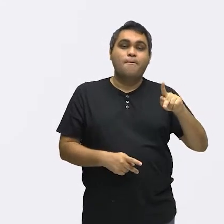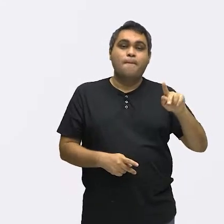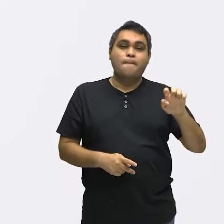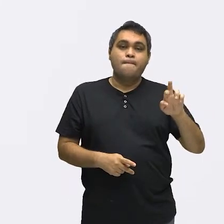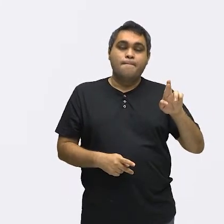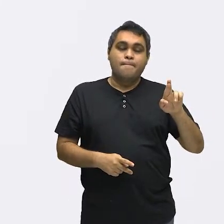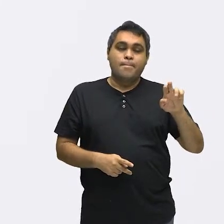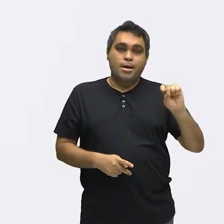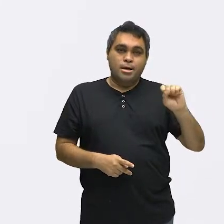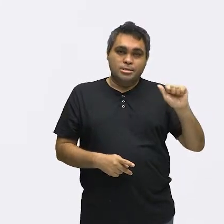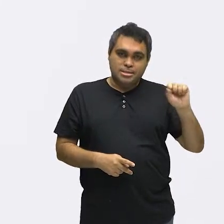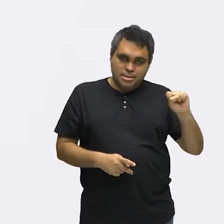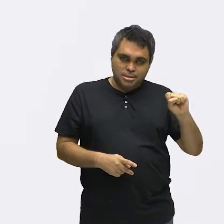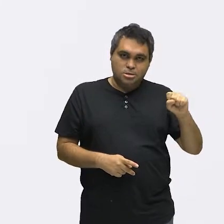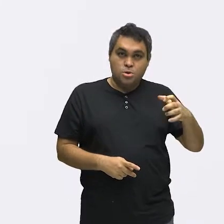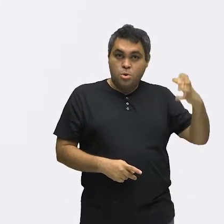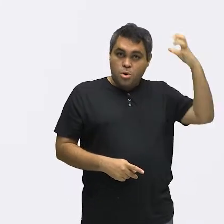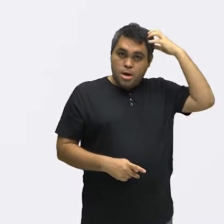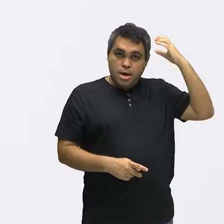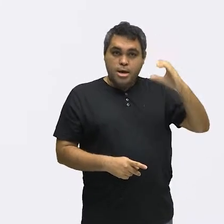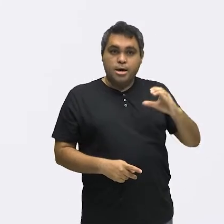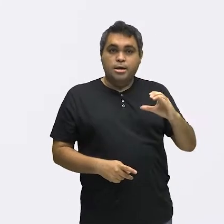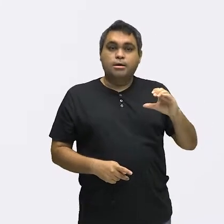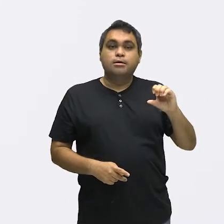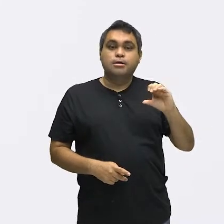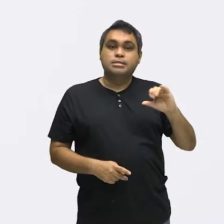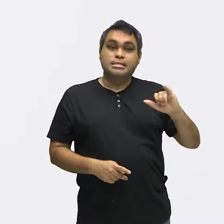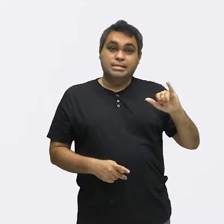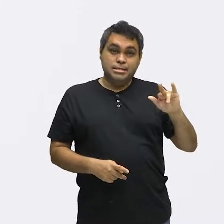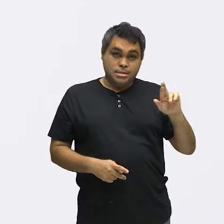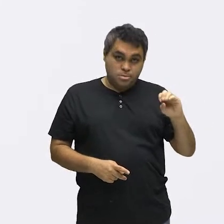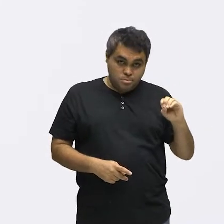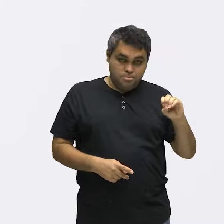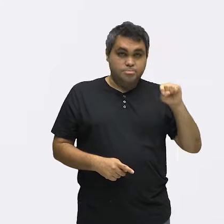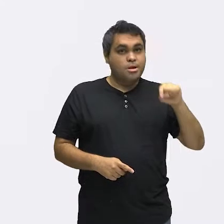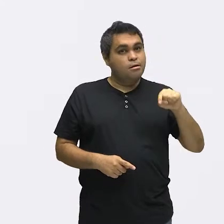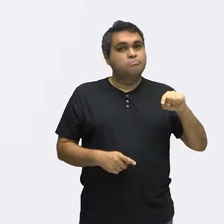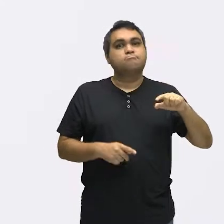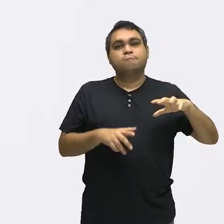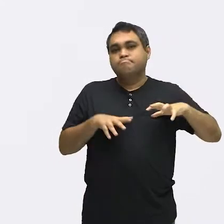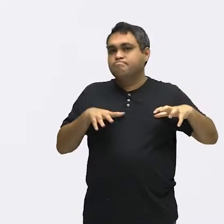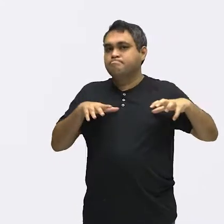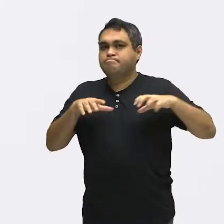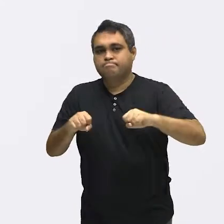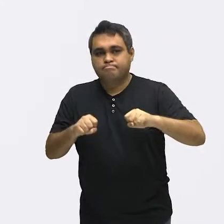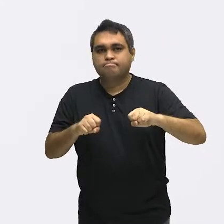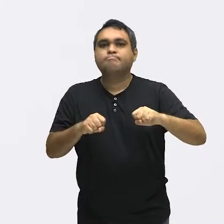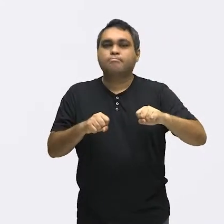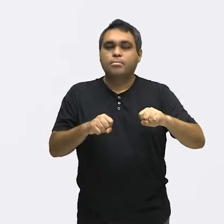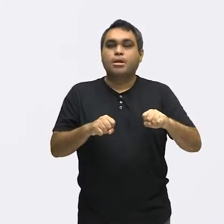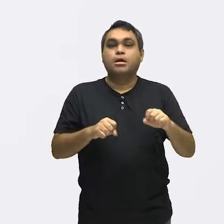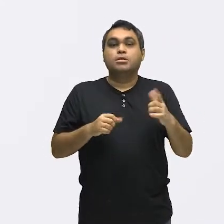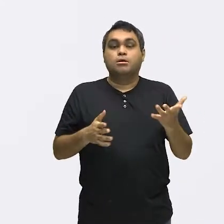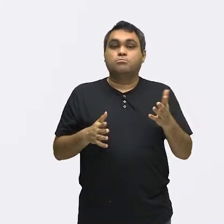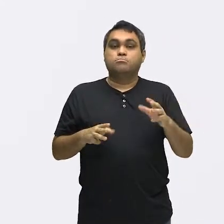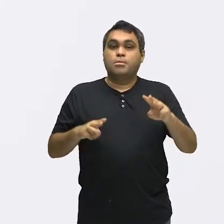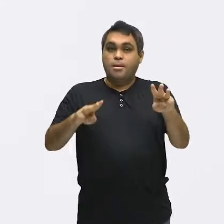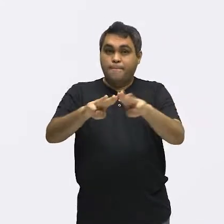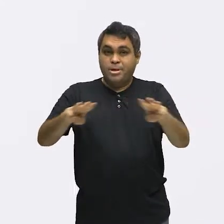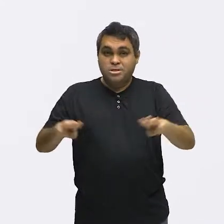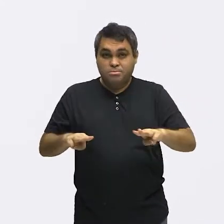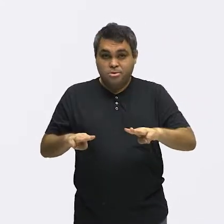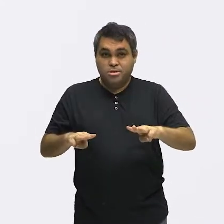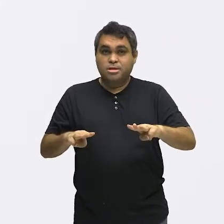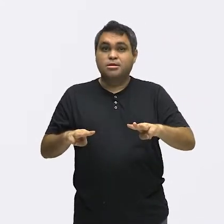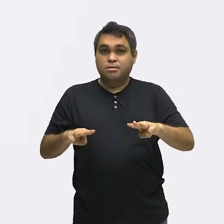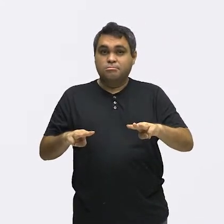em 539 a.C. O domínio persa sobre a Mesopotâmia marca o fim das civilizações mesopotâmicas, já